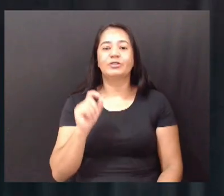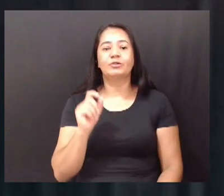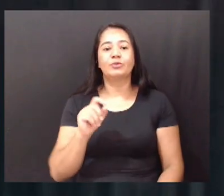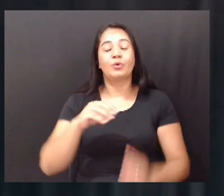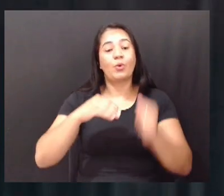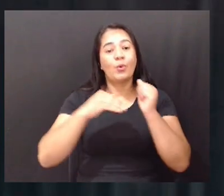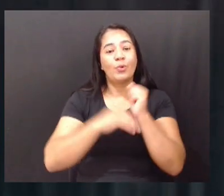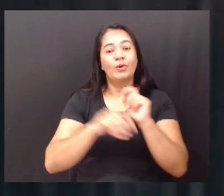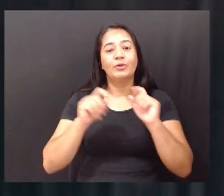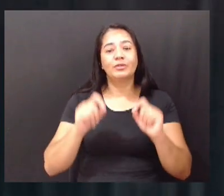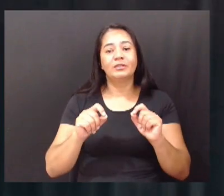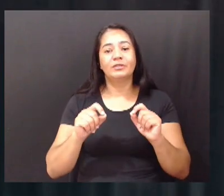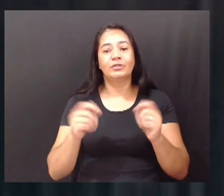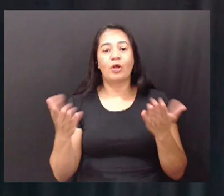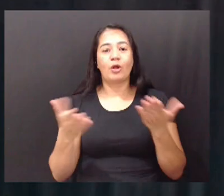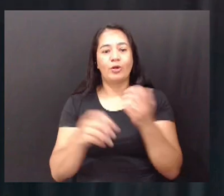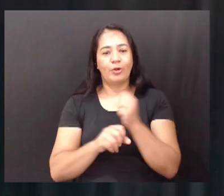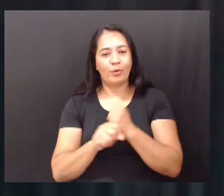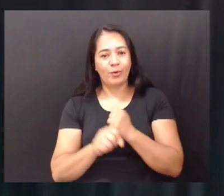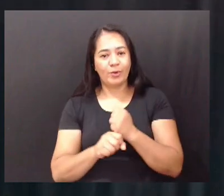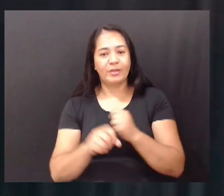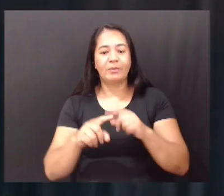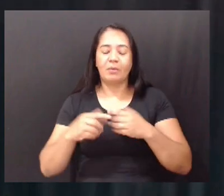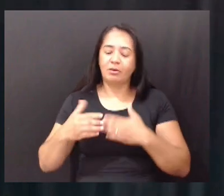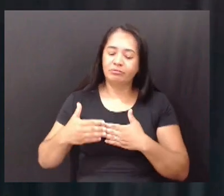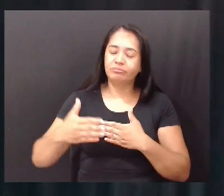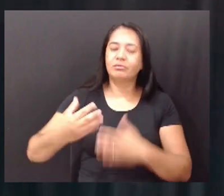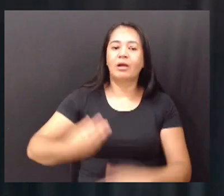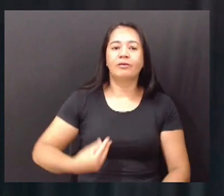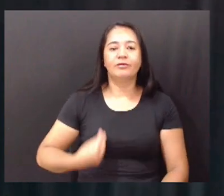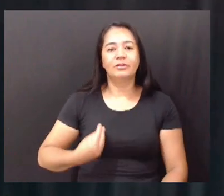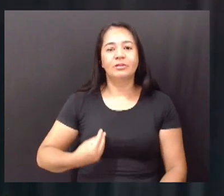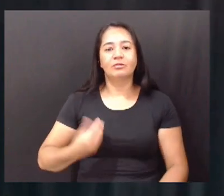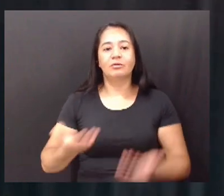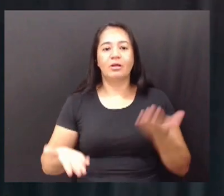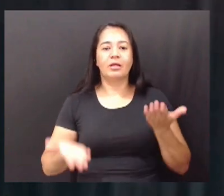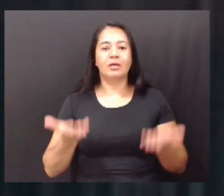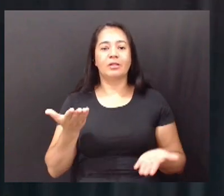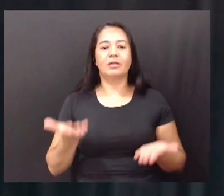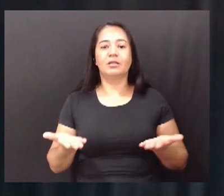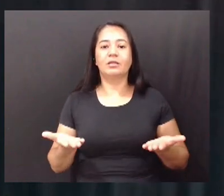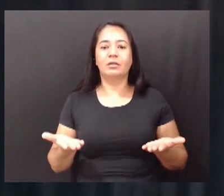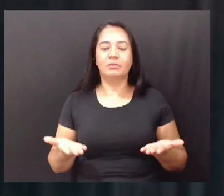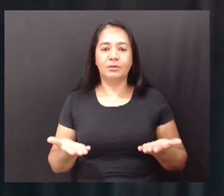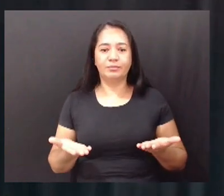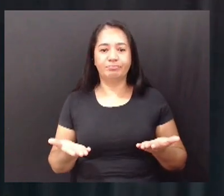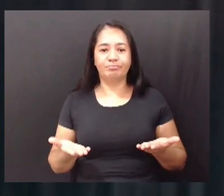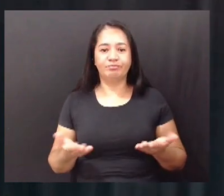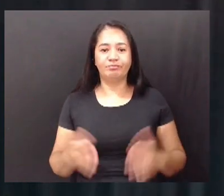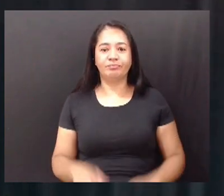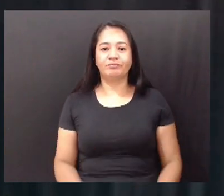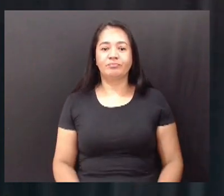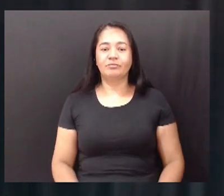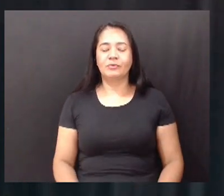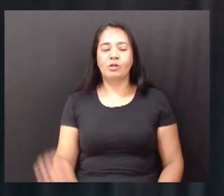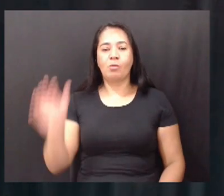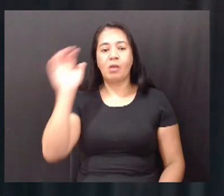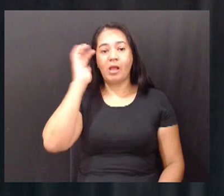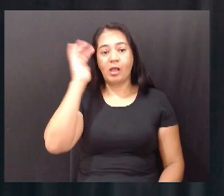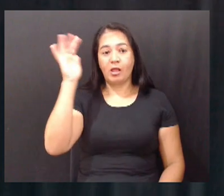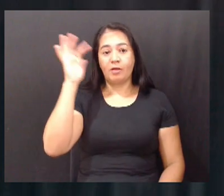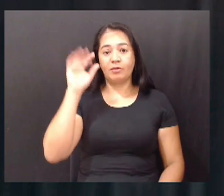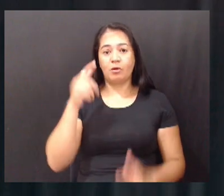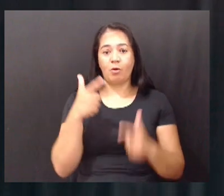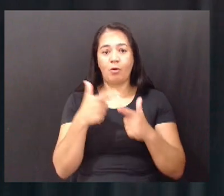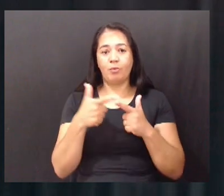para esse ano, mas para a vida, né? É de equilíbrio e de uma reflexão de que o problema não é a tecnologia